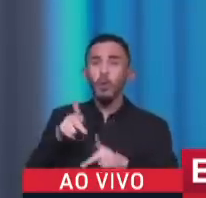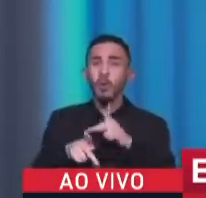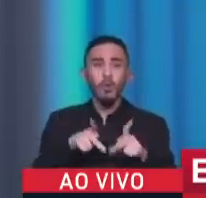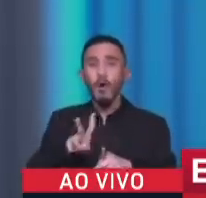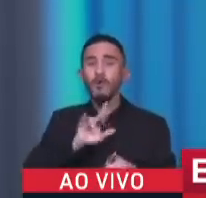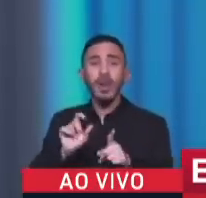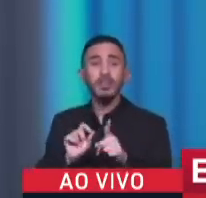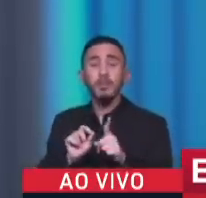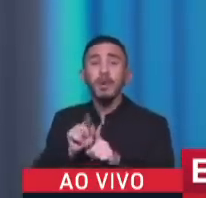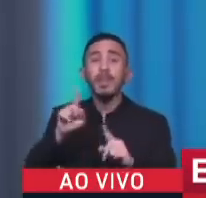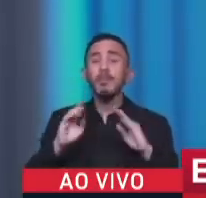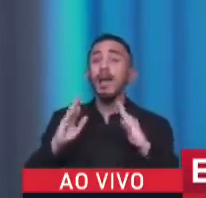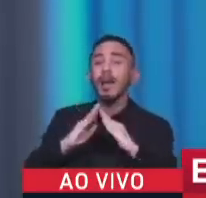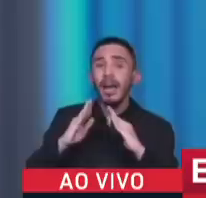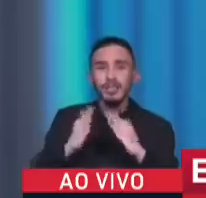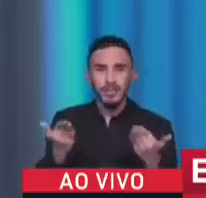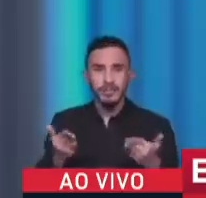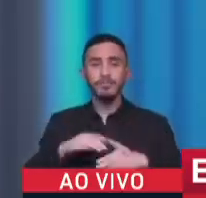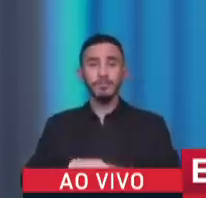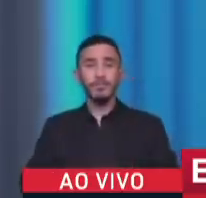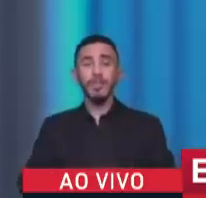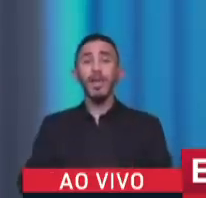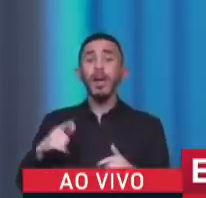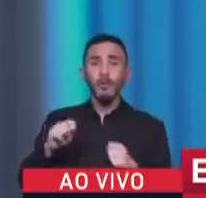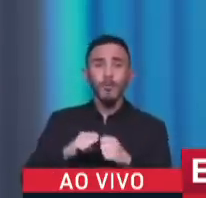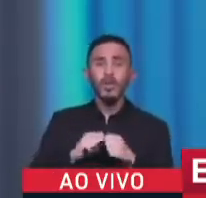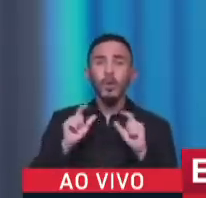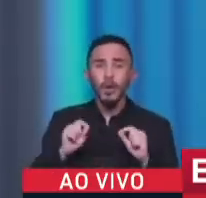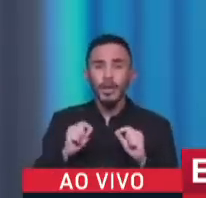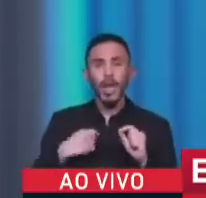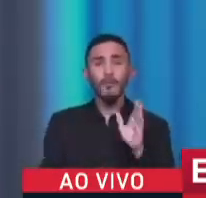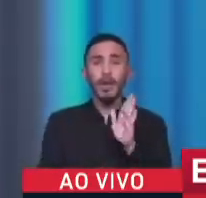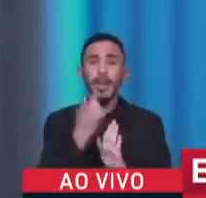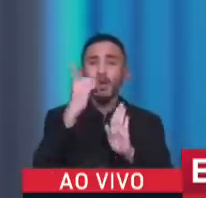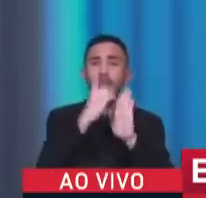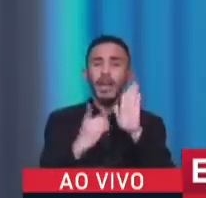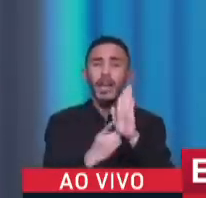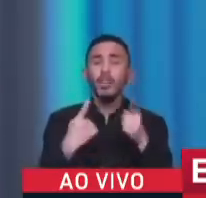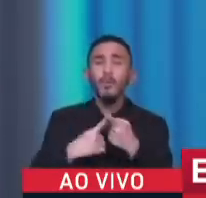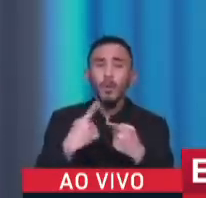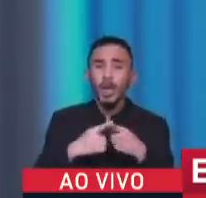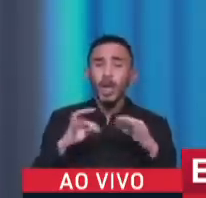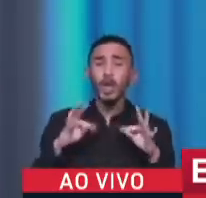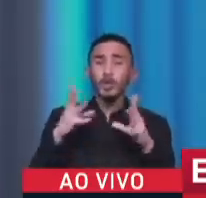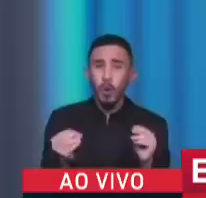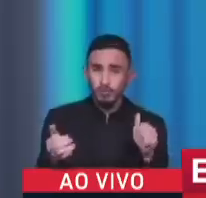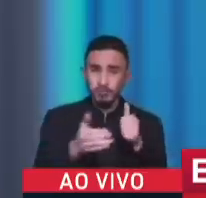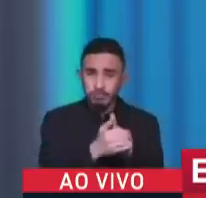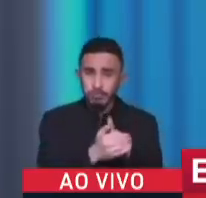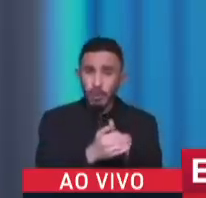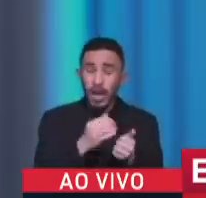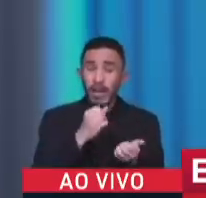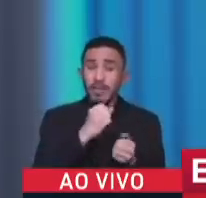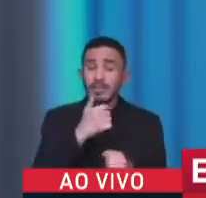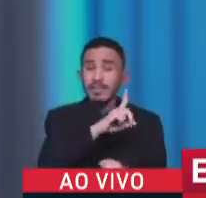vem debatendo desde 1989 então para ele foi só mais um dia de de conversa para ele tava muito mais preparado do que